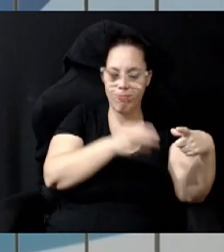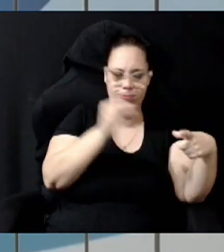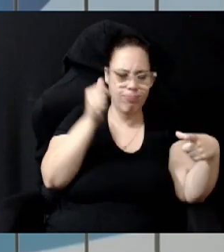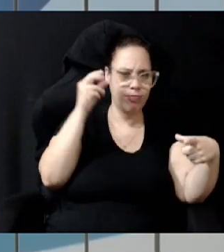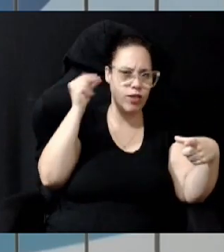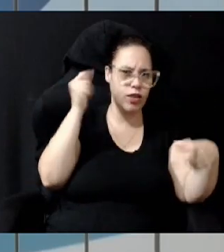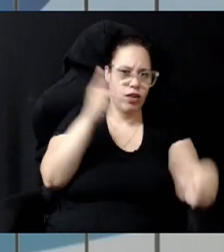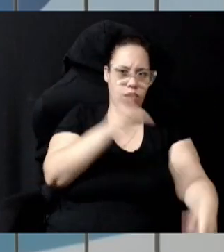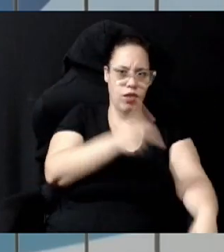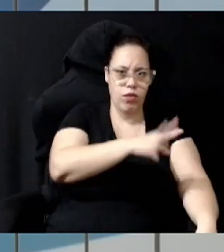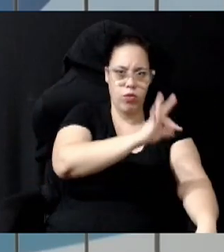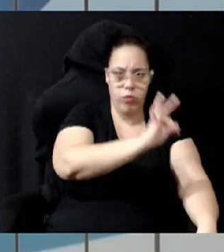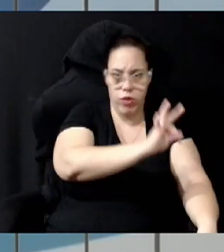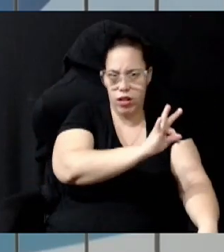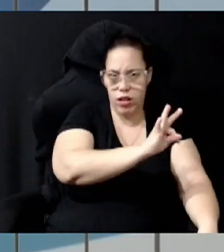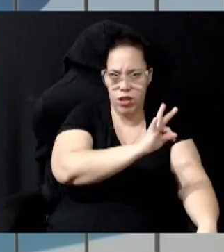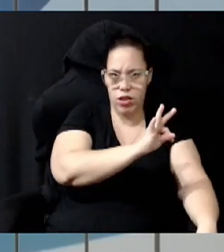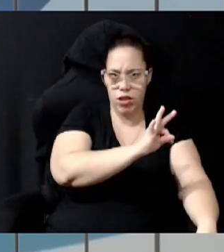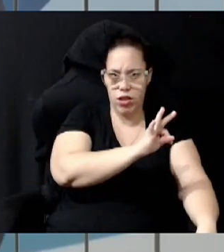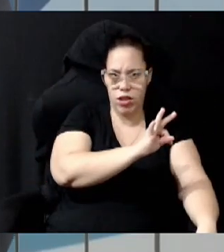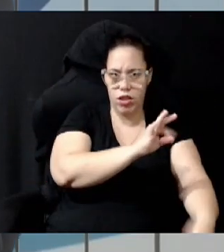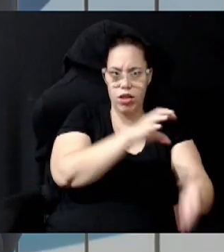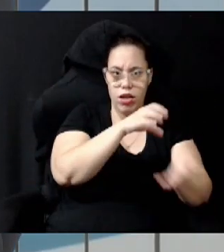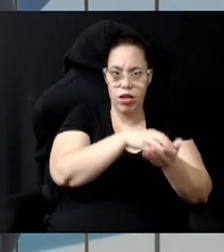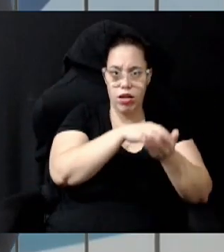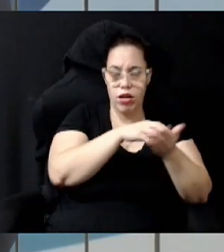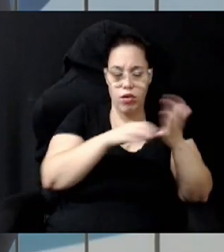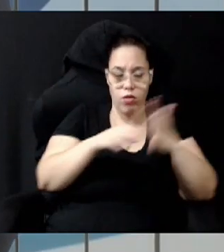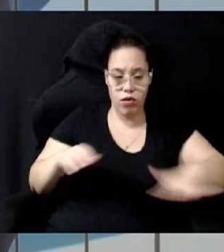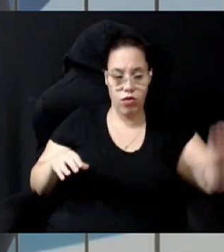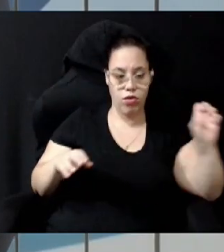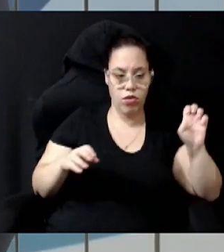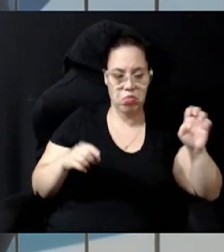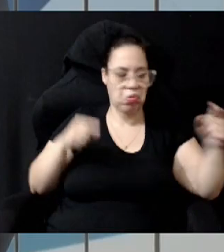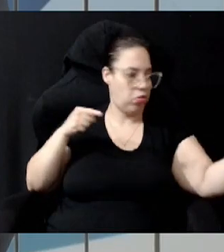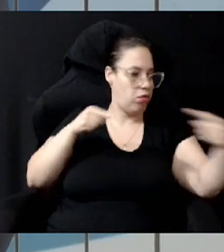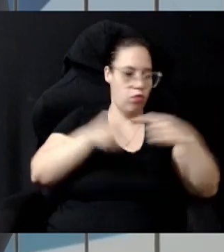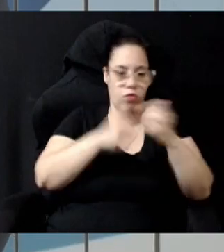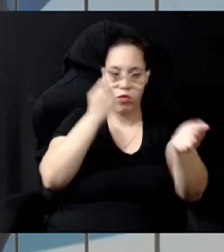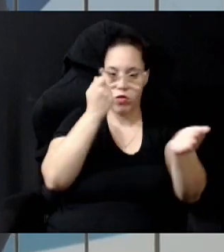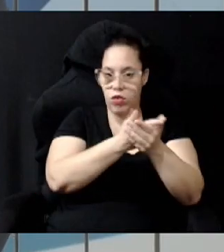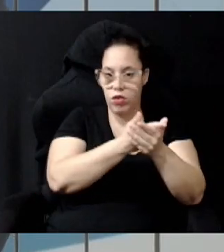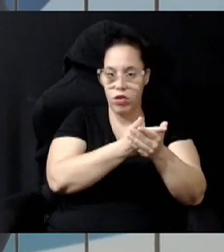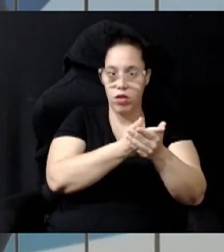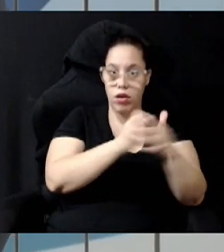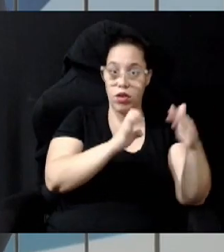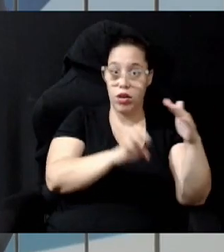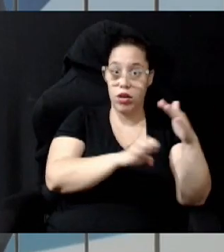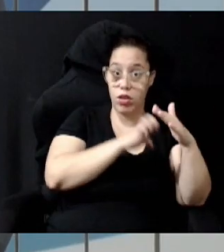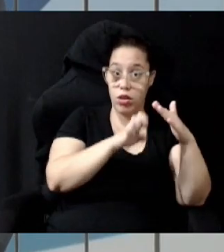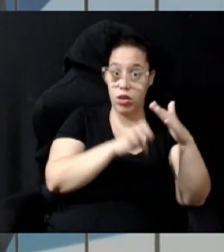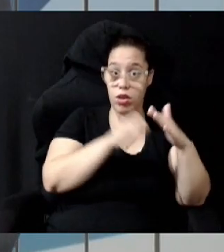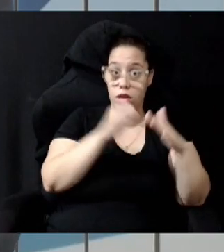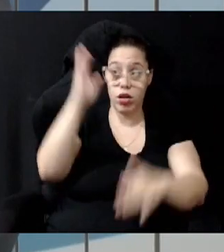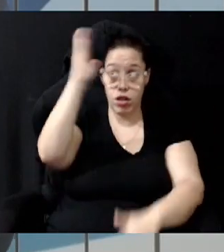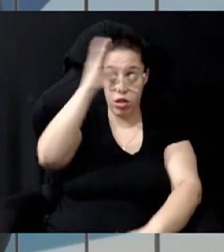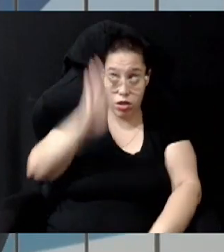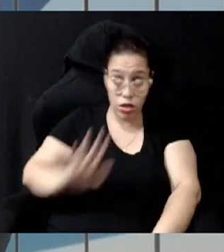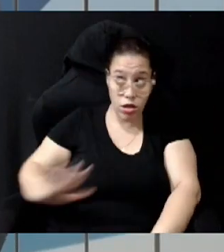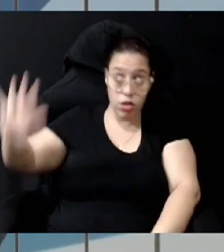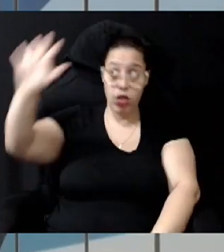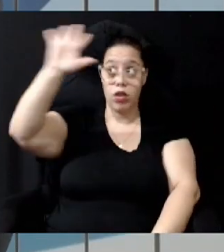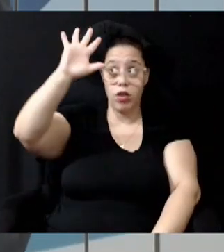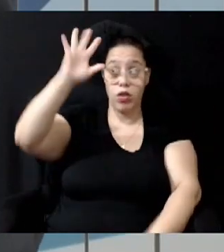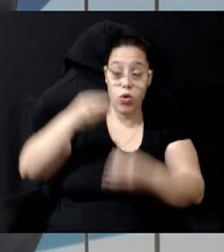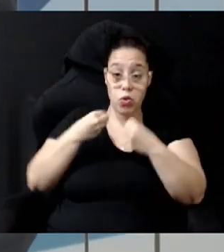partidos de centro para a esquerda, se opunham à venda das empresas nacionais, na forma que foi feito, ou em qualquer